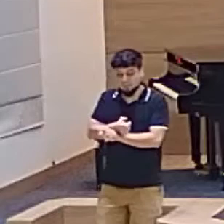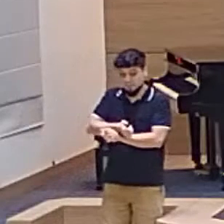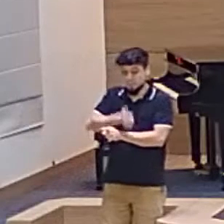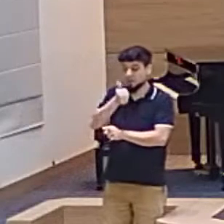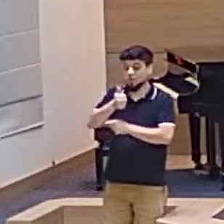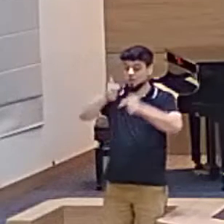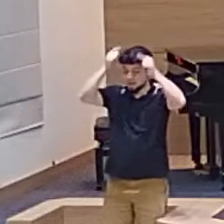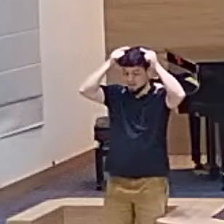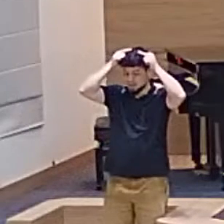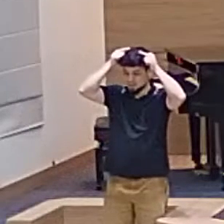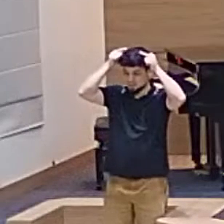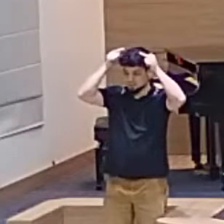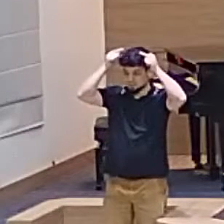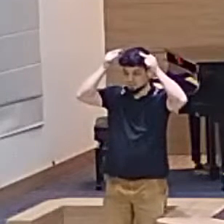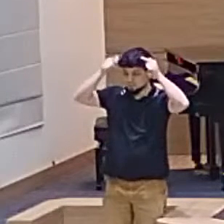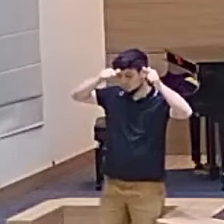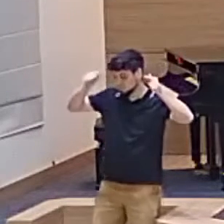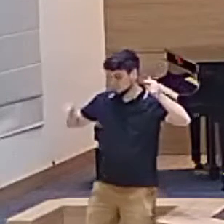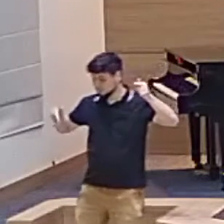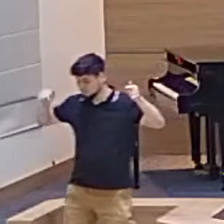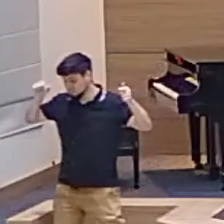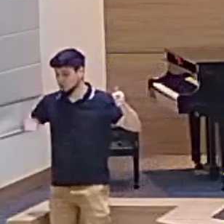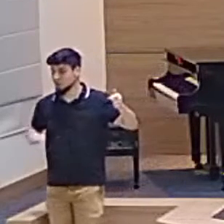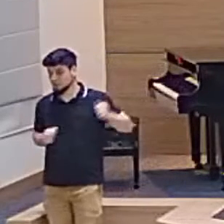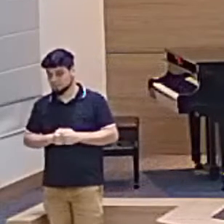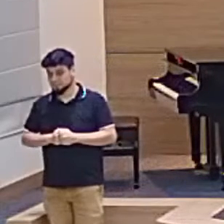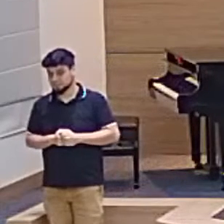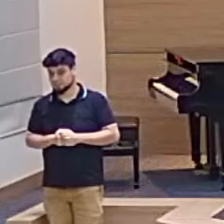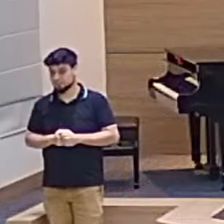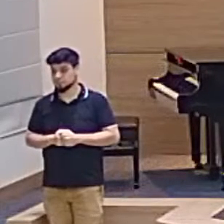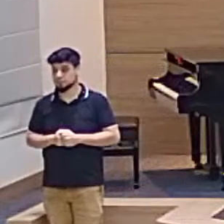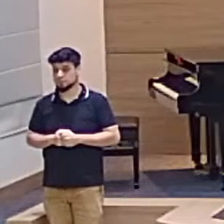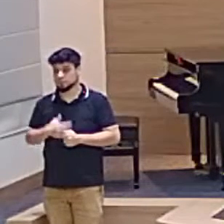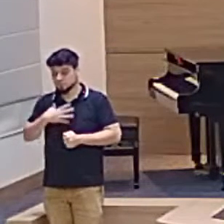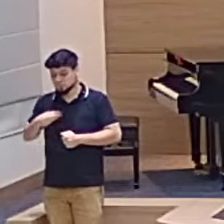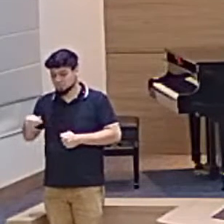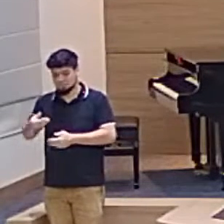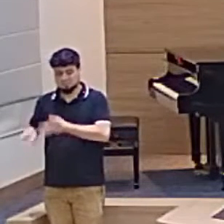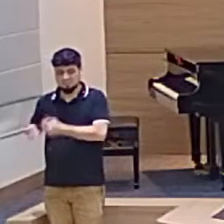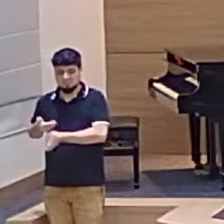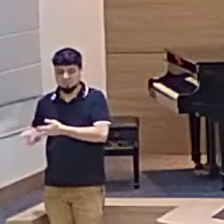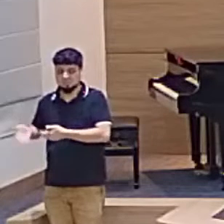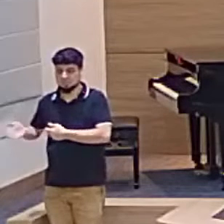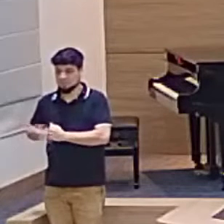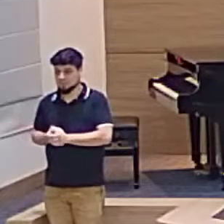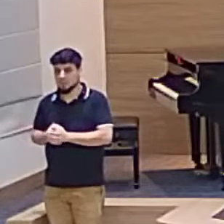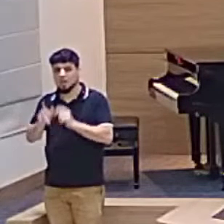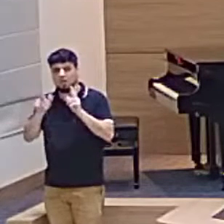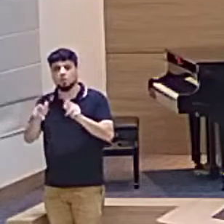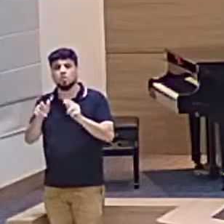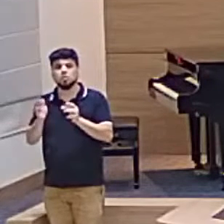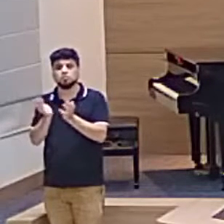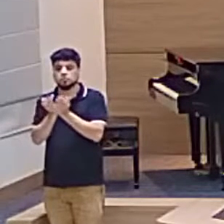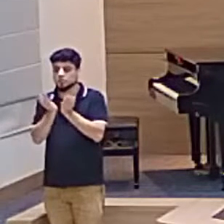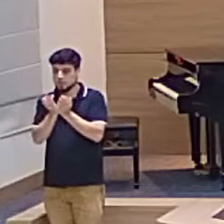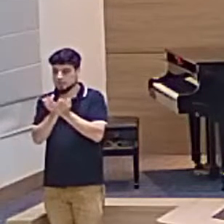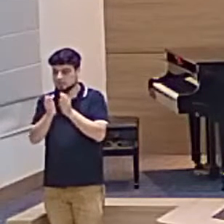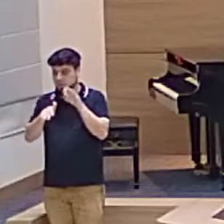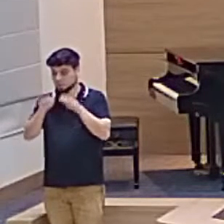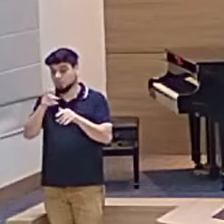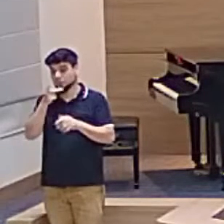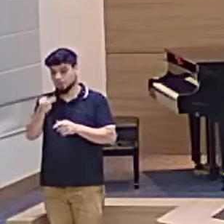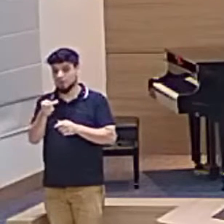tô preocupado O que é mais ou menos o que alguns crentes fazem quando não se preocupam com as suas casas